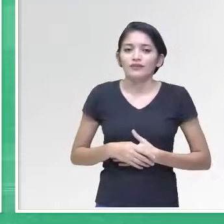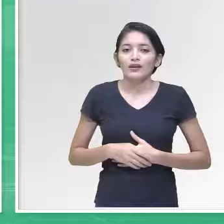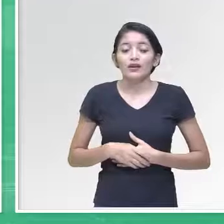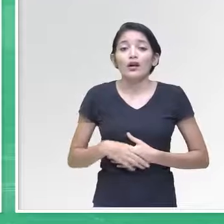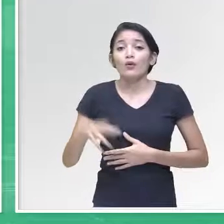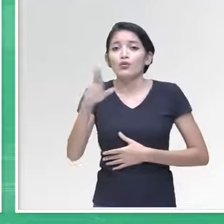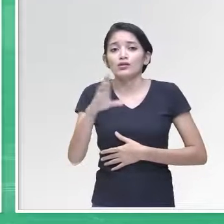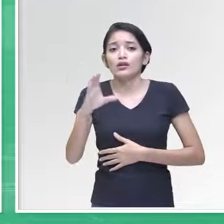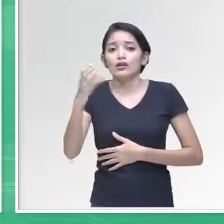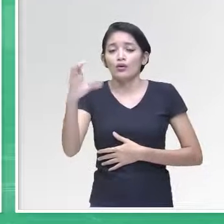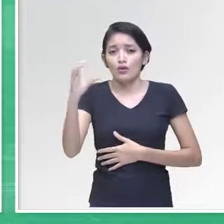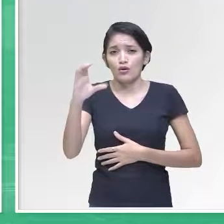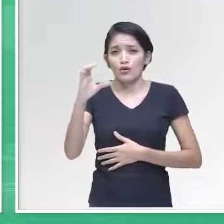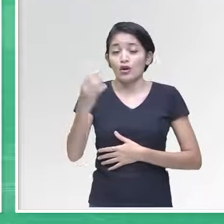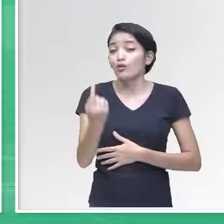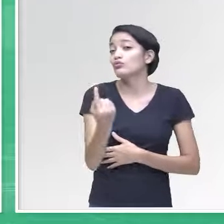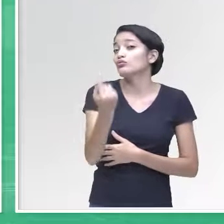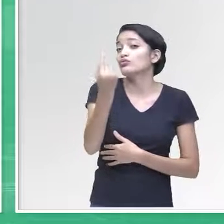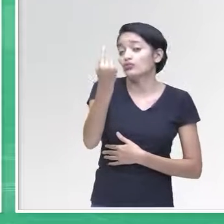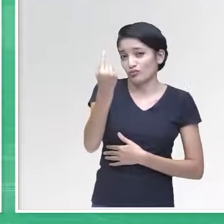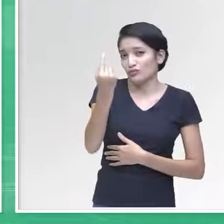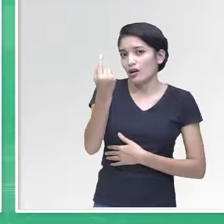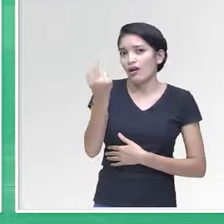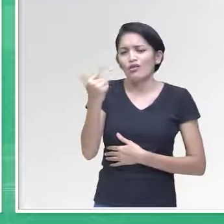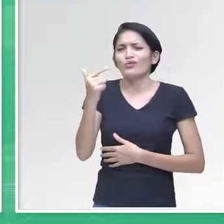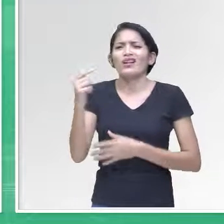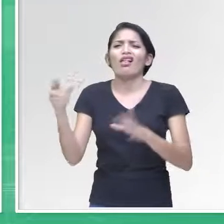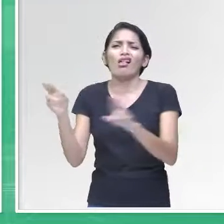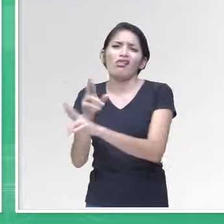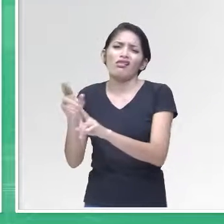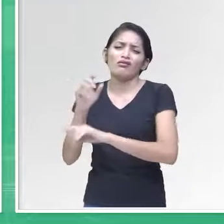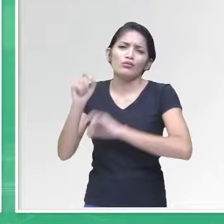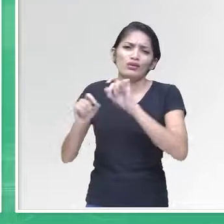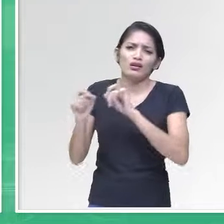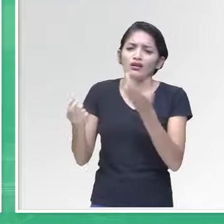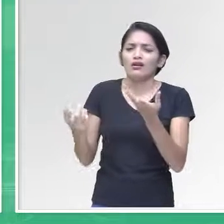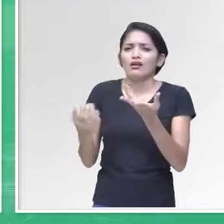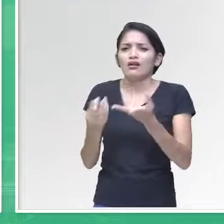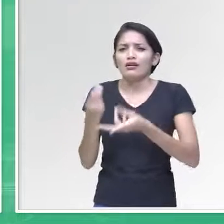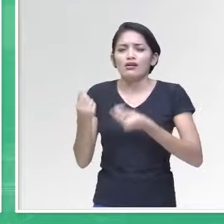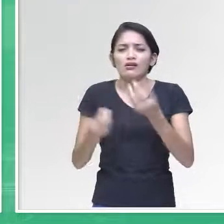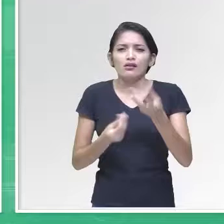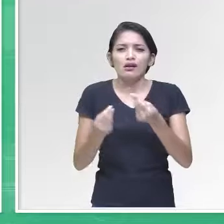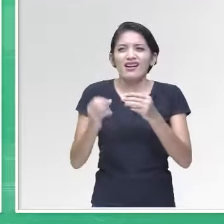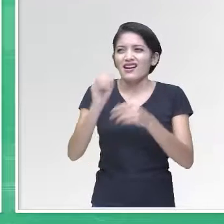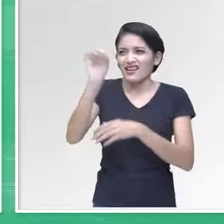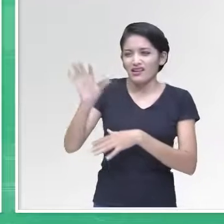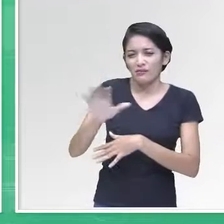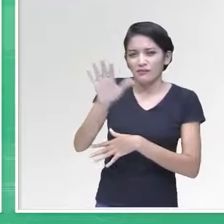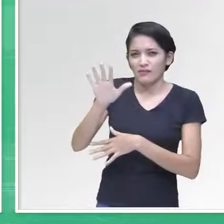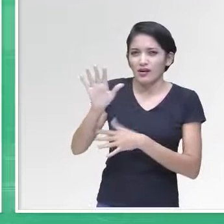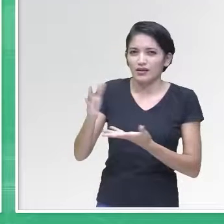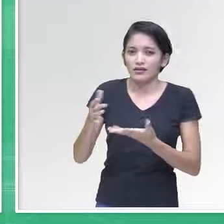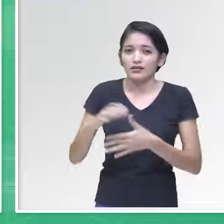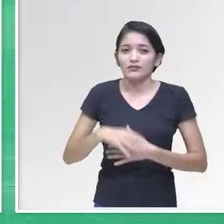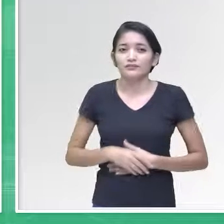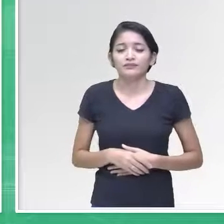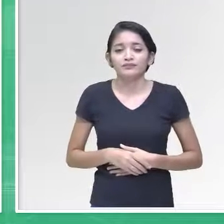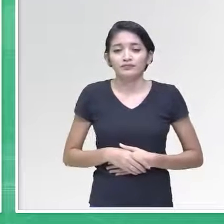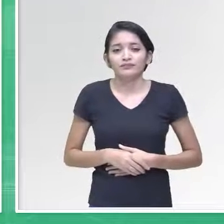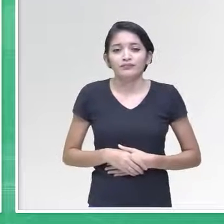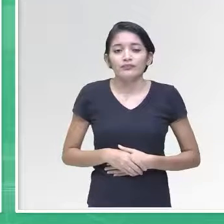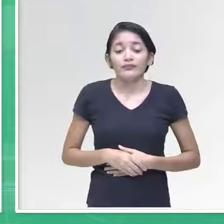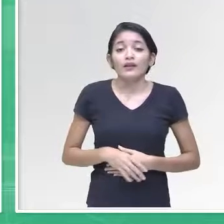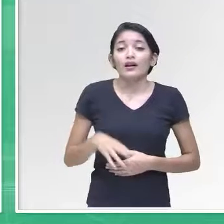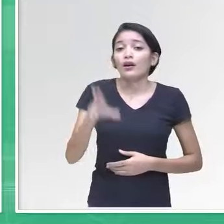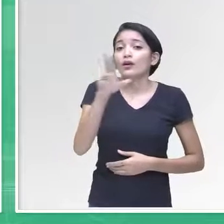Coca-Cola, apenas uma Coca-Cola, né, não tem nada relacionado a mais de uma. Então, se é singular, nós vamos